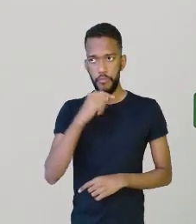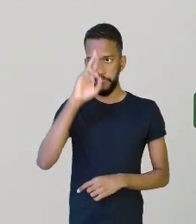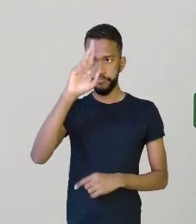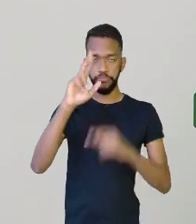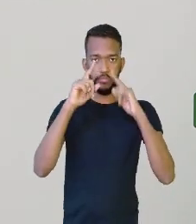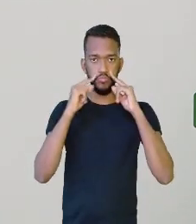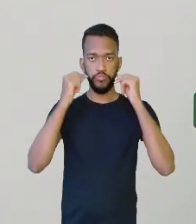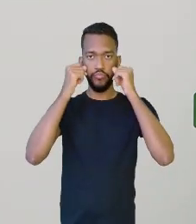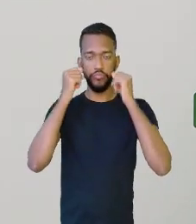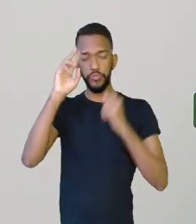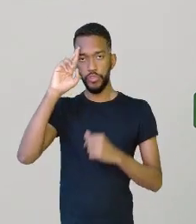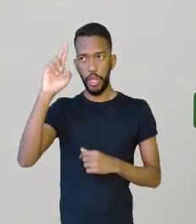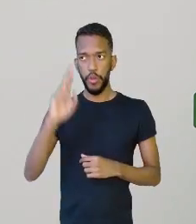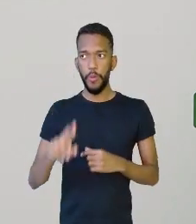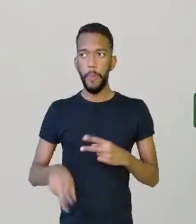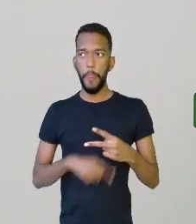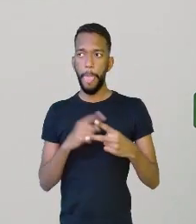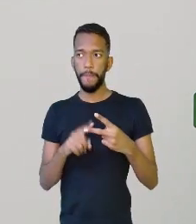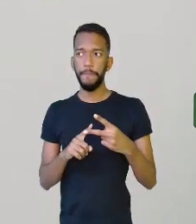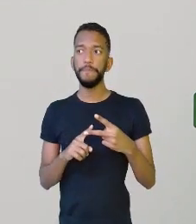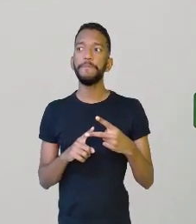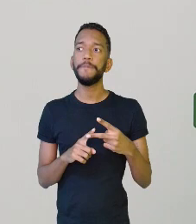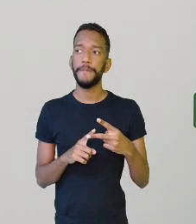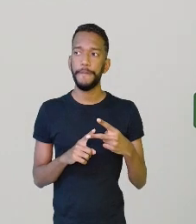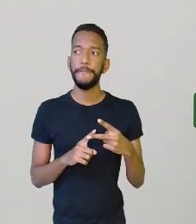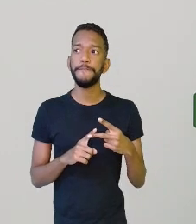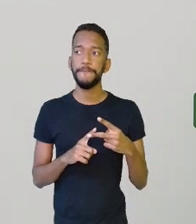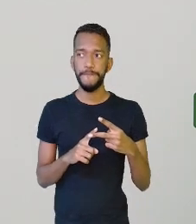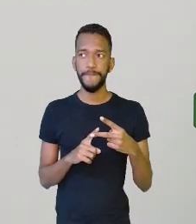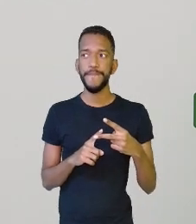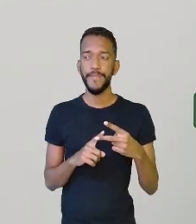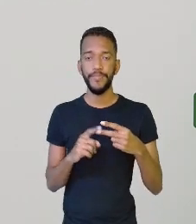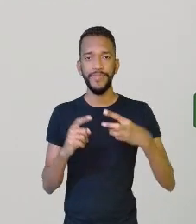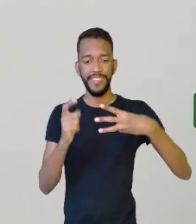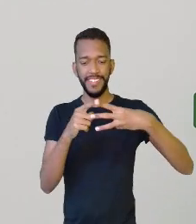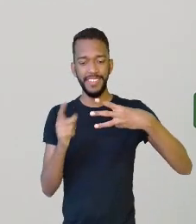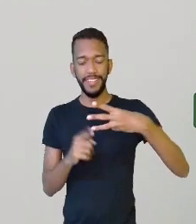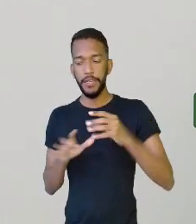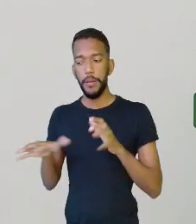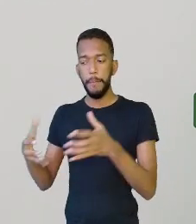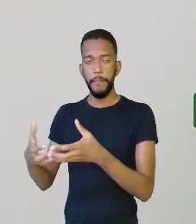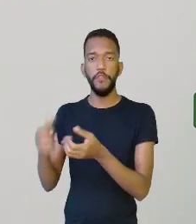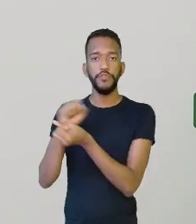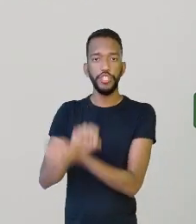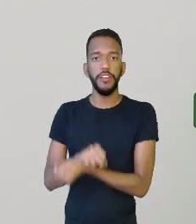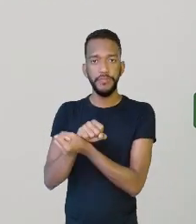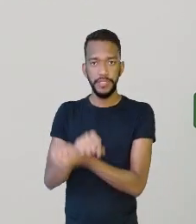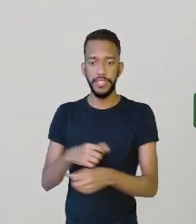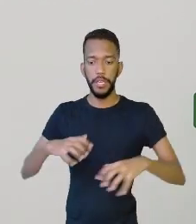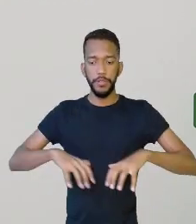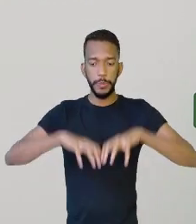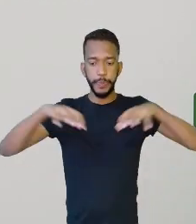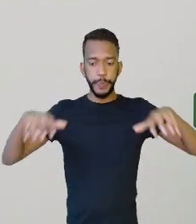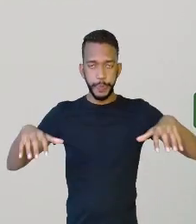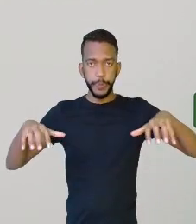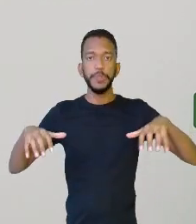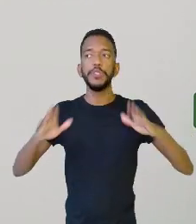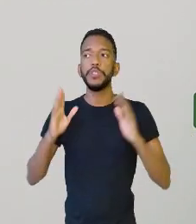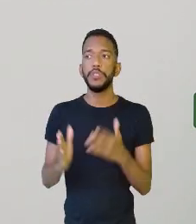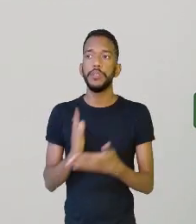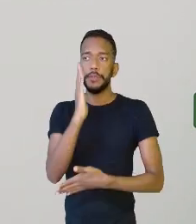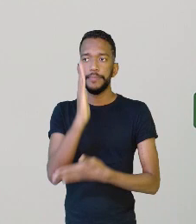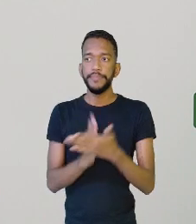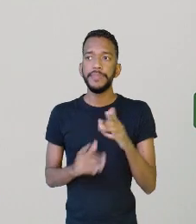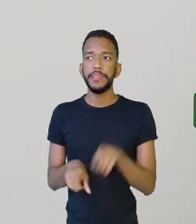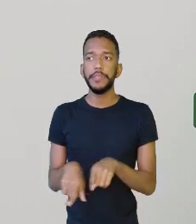engenho. Nós tínhamos os povos escravizados, e aí as duas grandes, né, blocos, aí vamos dizer assim, mas nós